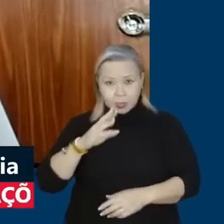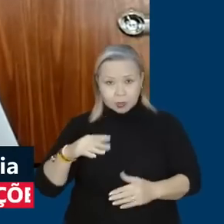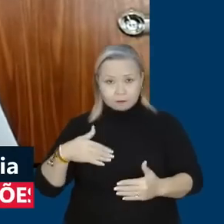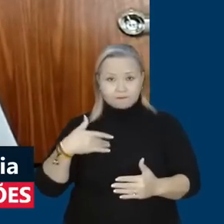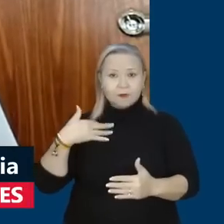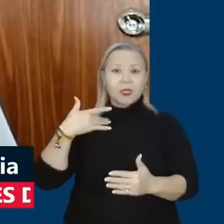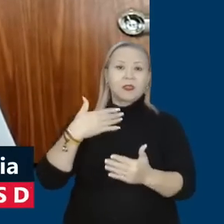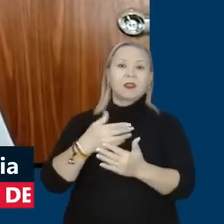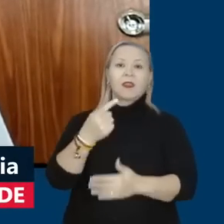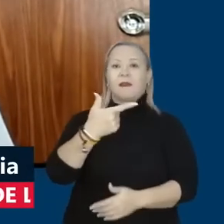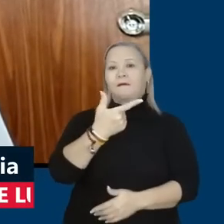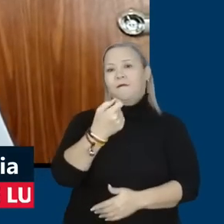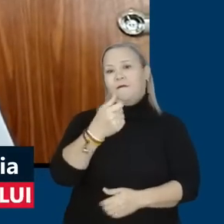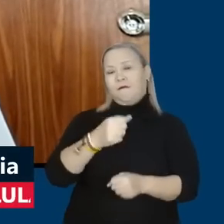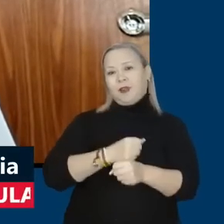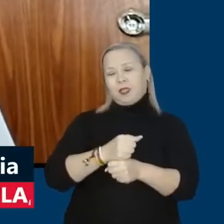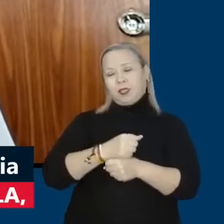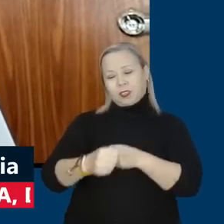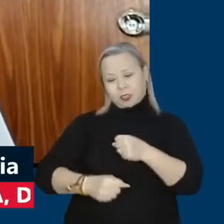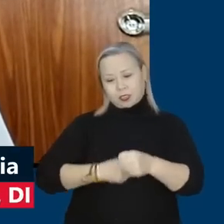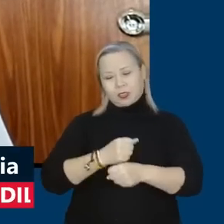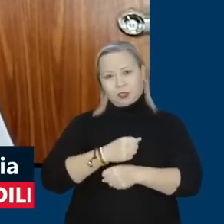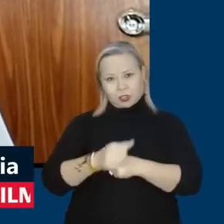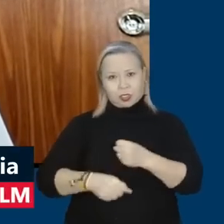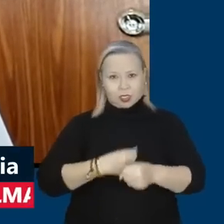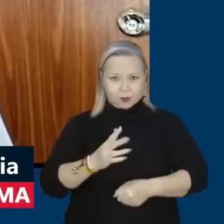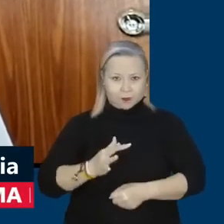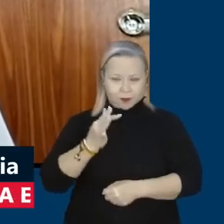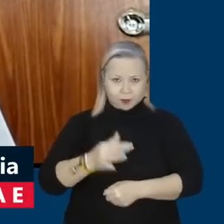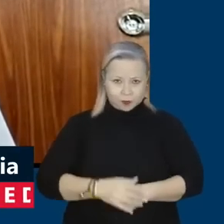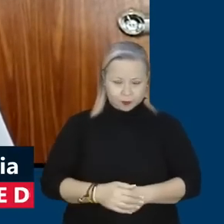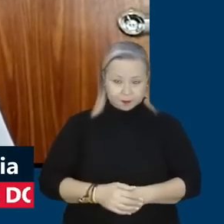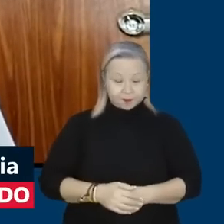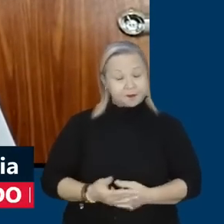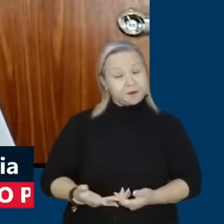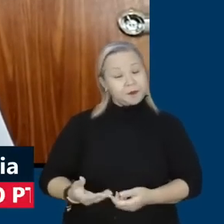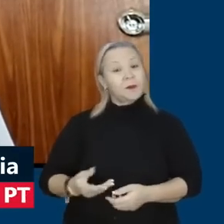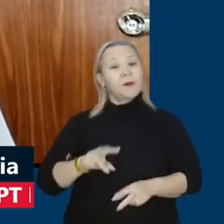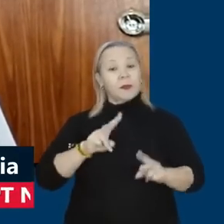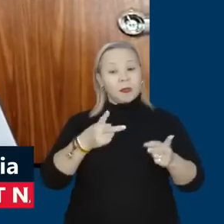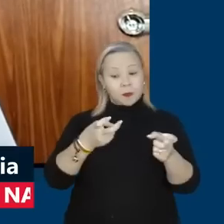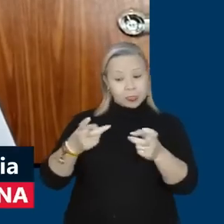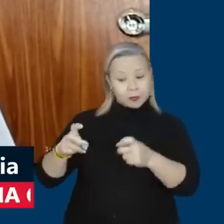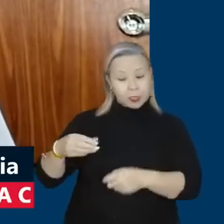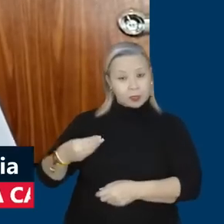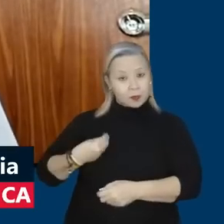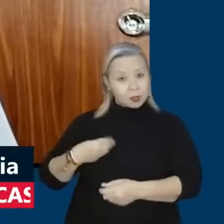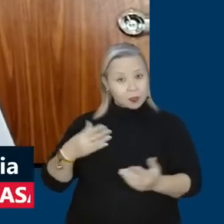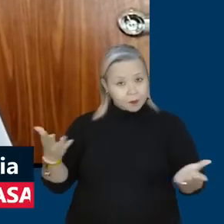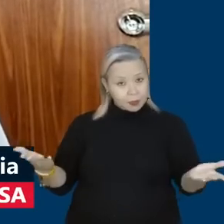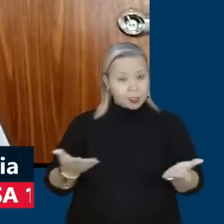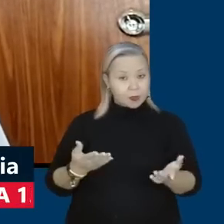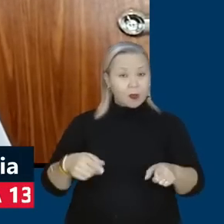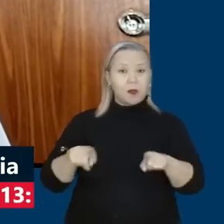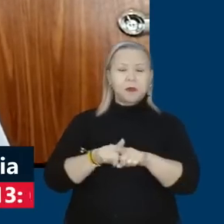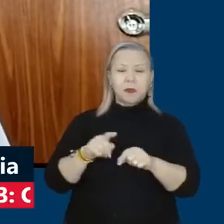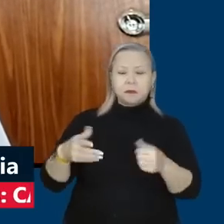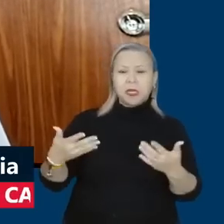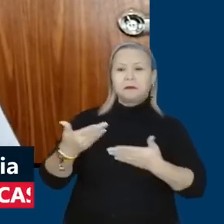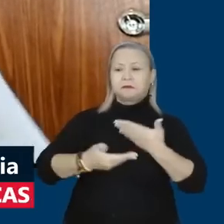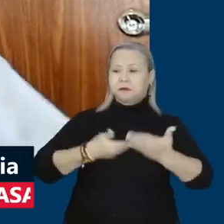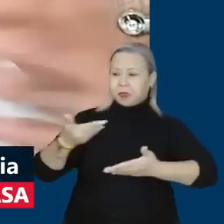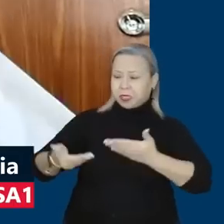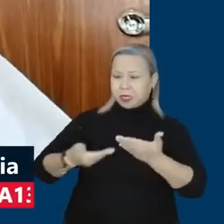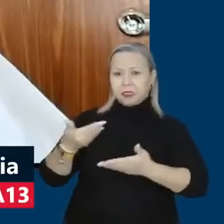só para dentro, para a nossa realidade local, que já é extremamente importante, como olhando a relação do Brasil com o resto do mundo, com